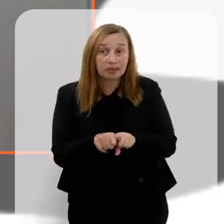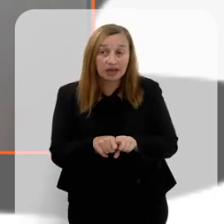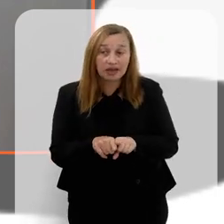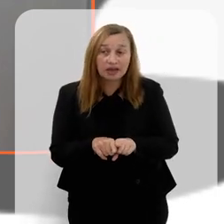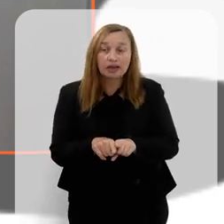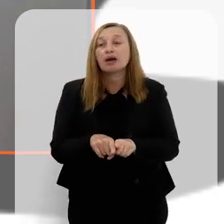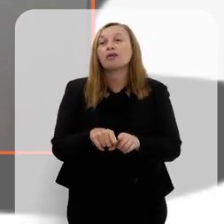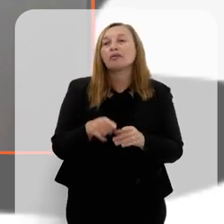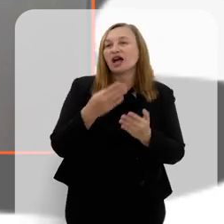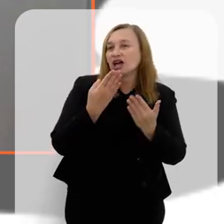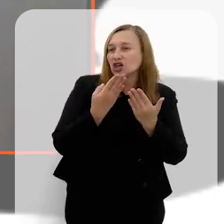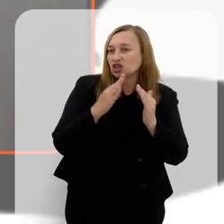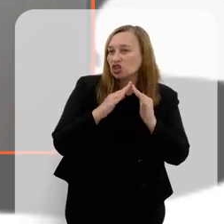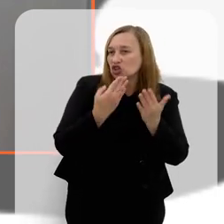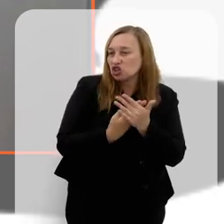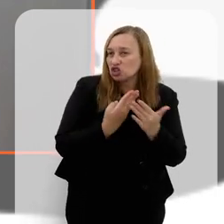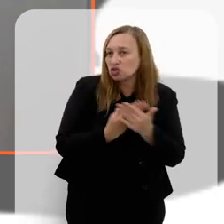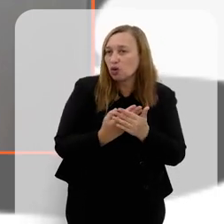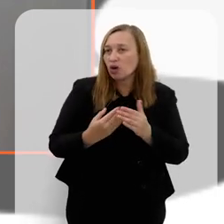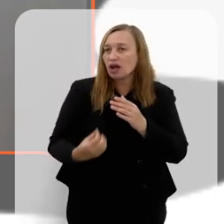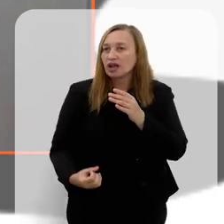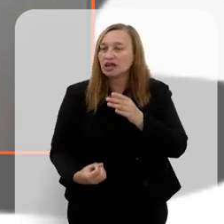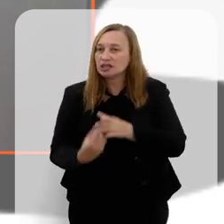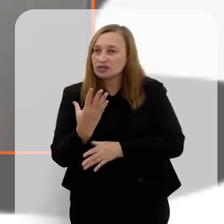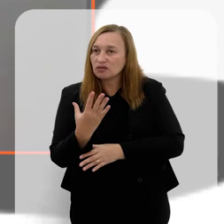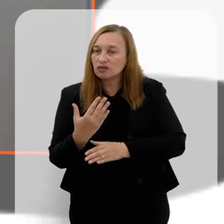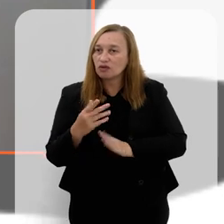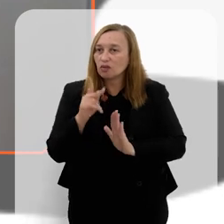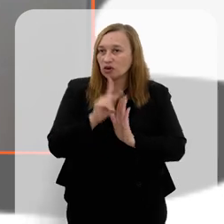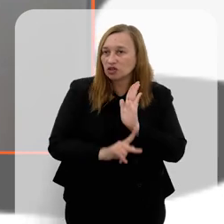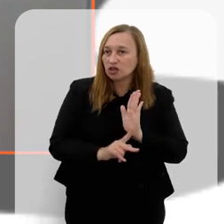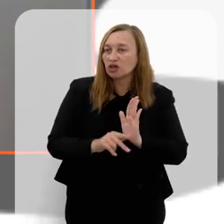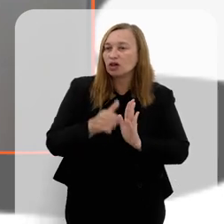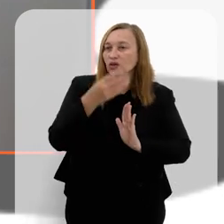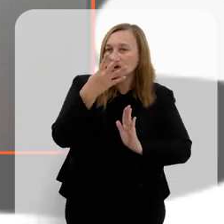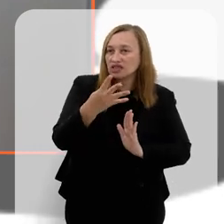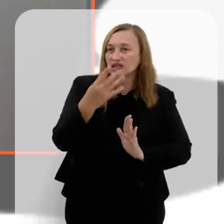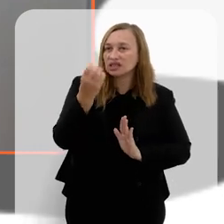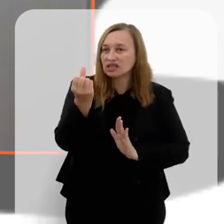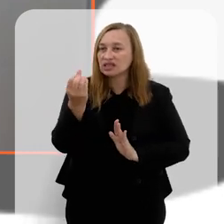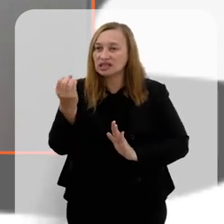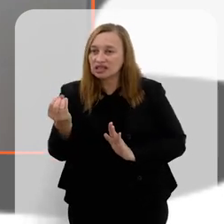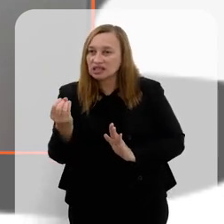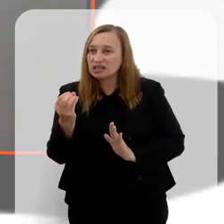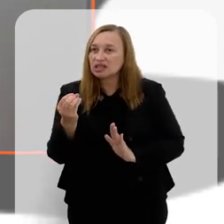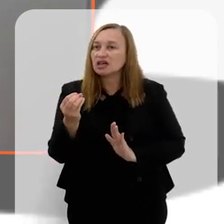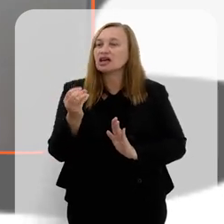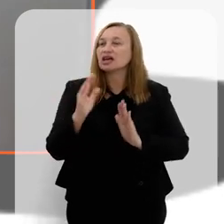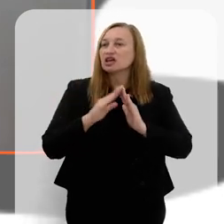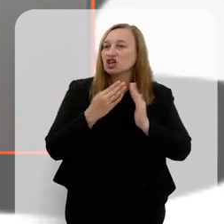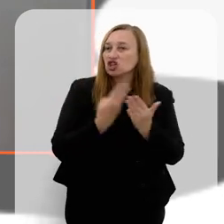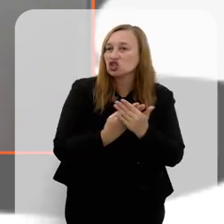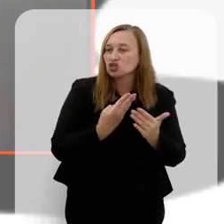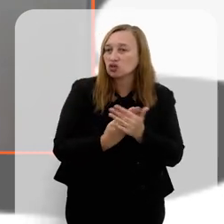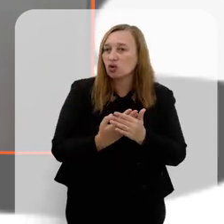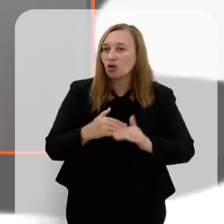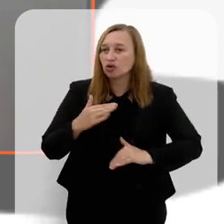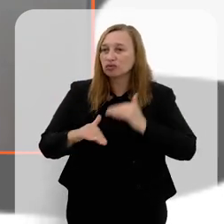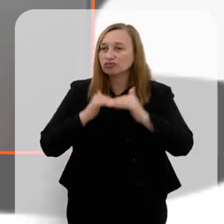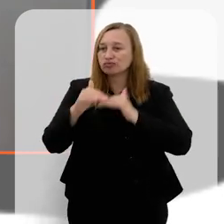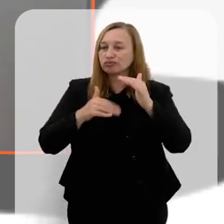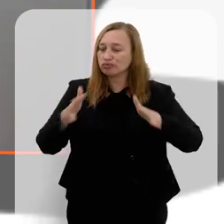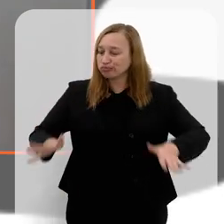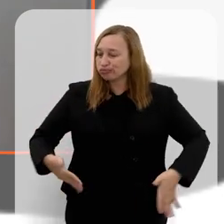ele também para escolas. Ele desenvolveu um projeto que está em 460 escolas, que era para desenvolver